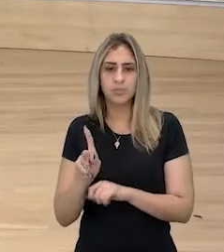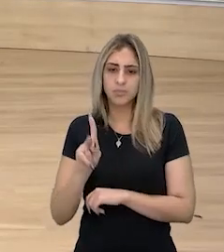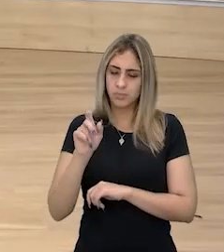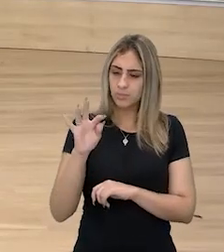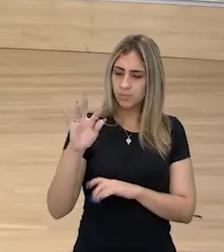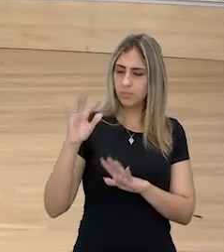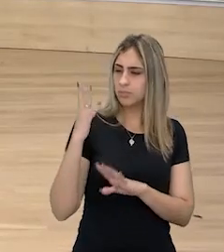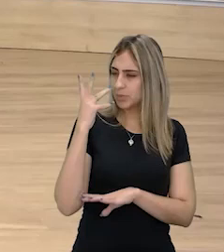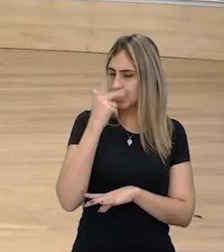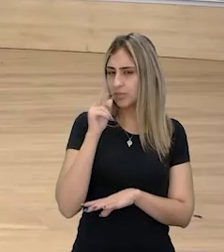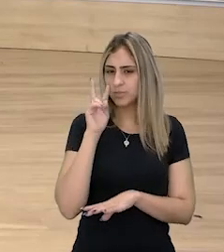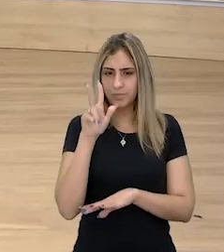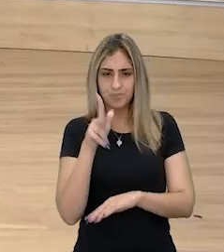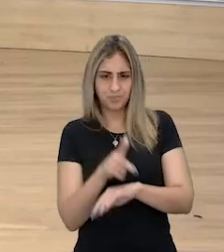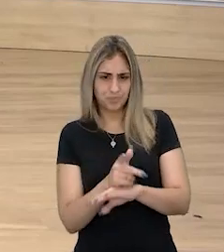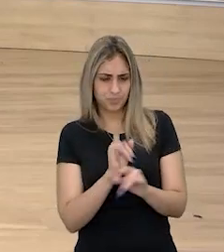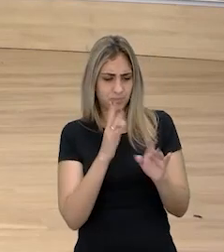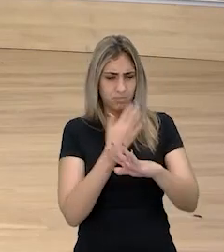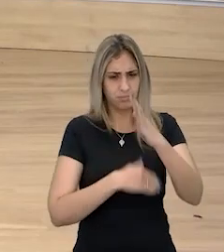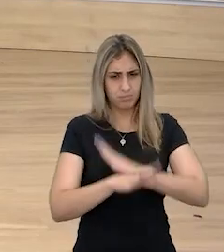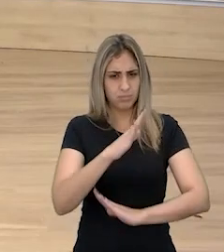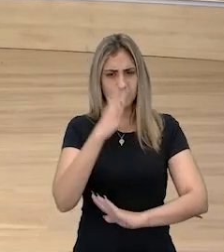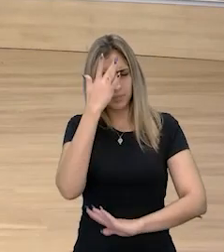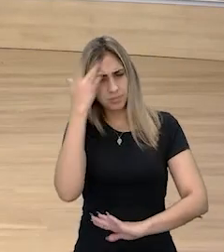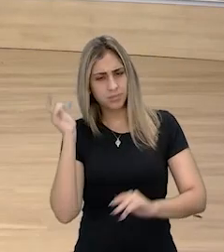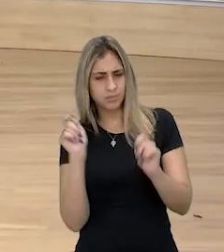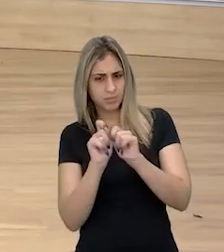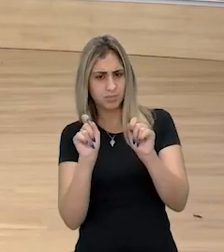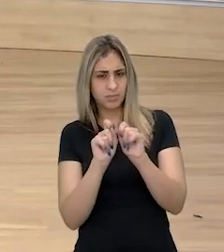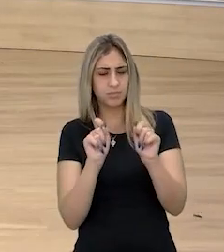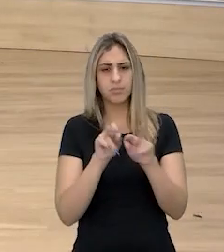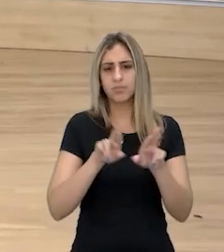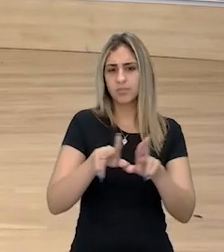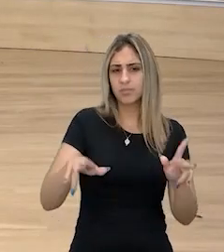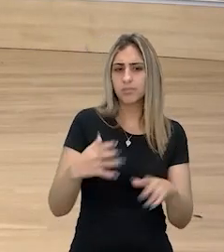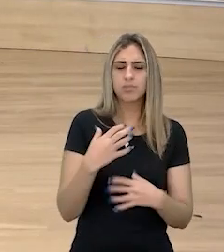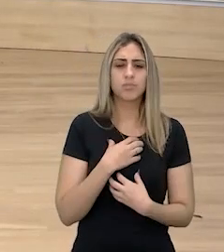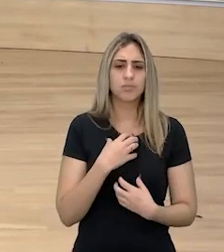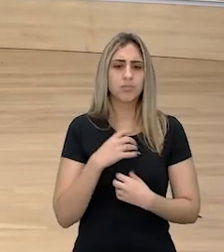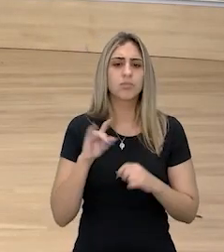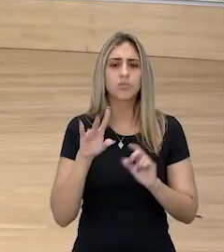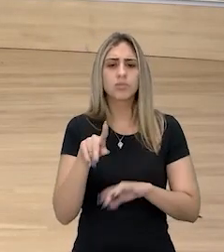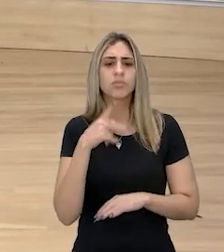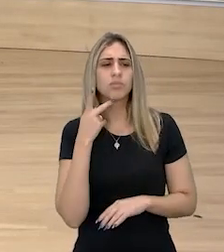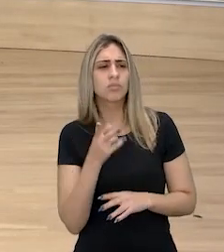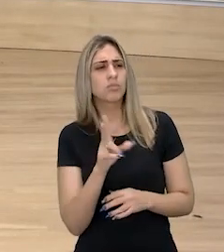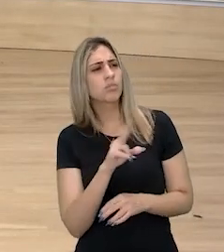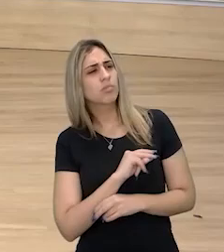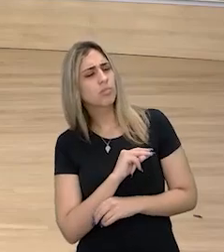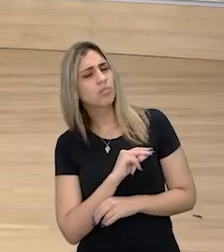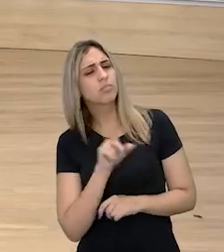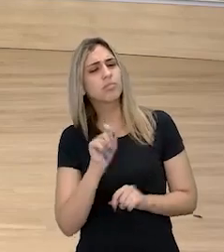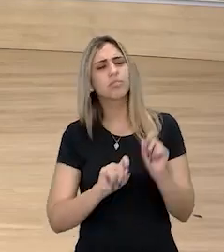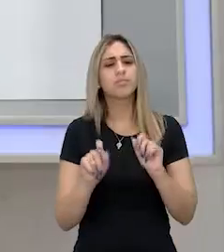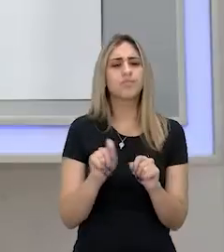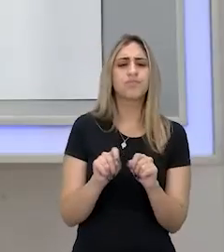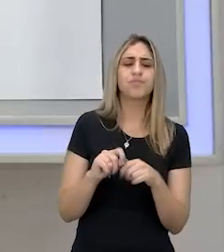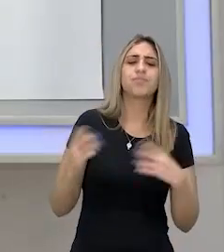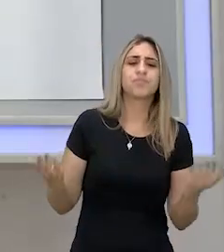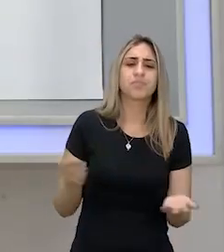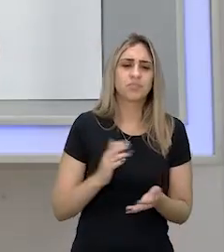bonito, né? Tal, né? Às vezes você vê um vídeo de karatê, né? A pessoa fazendo vários movimentos, só que você fala, nossa, mas o que, que ele tá fazendo ali,